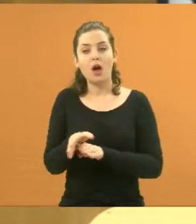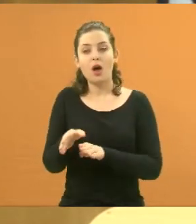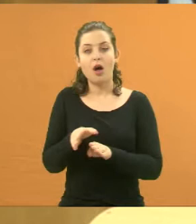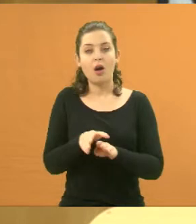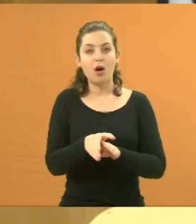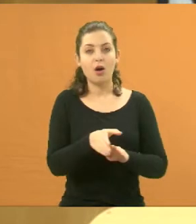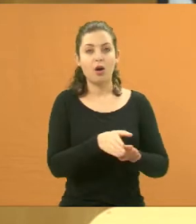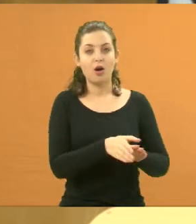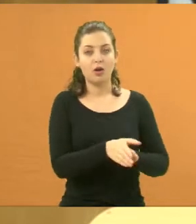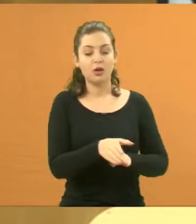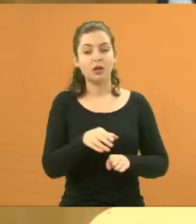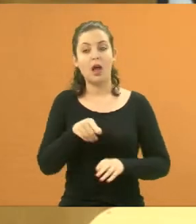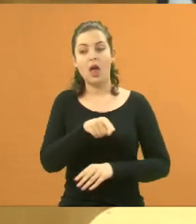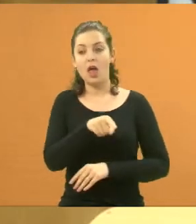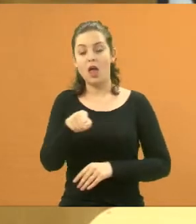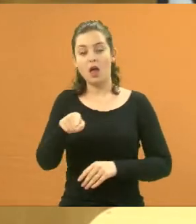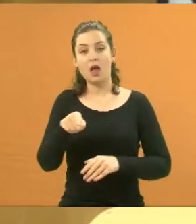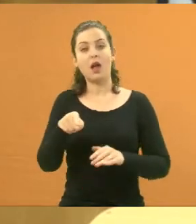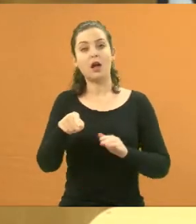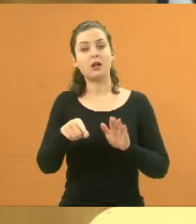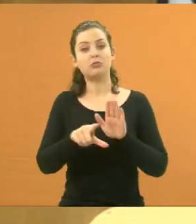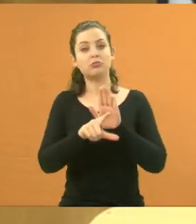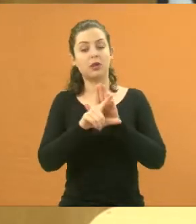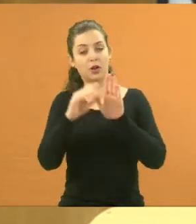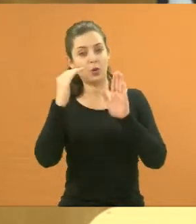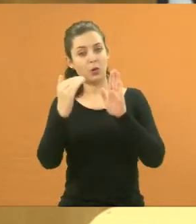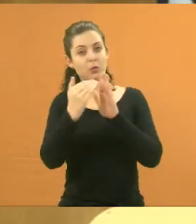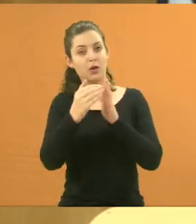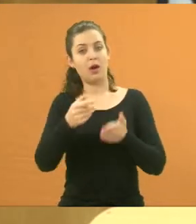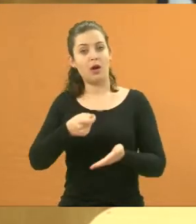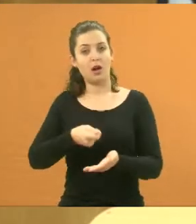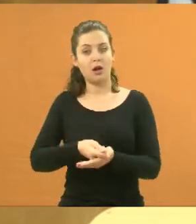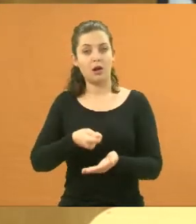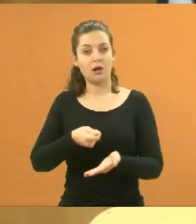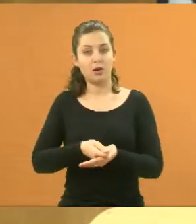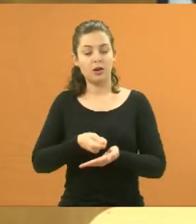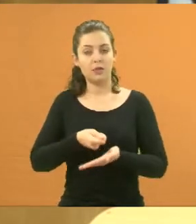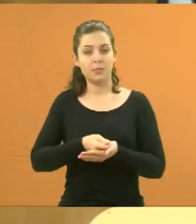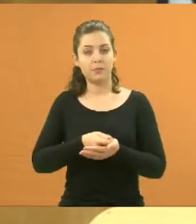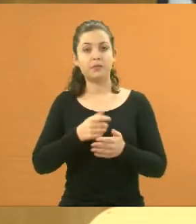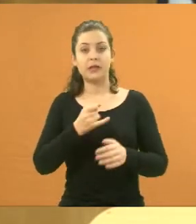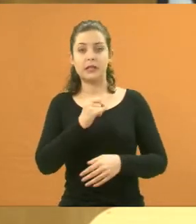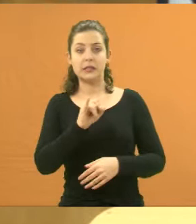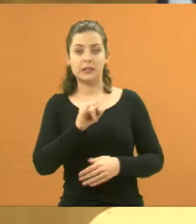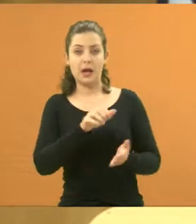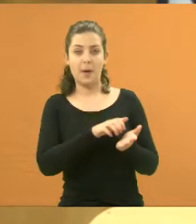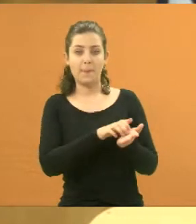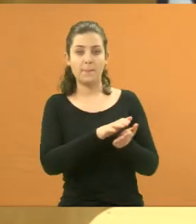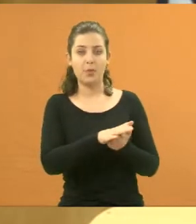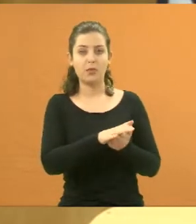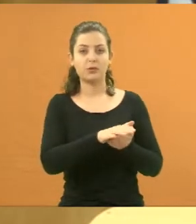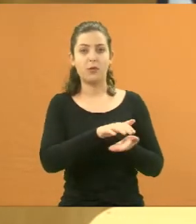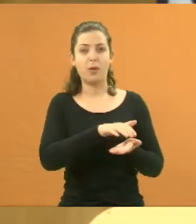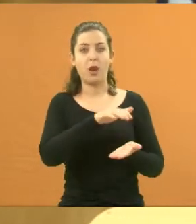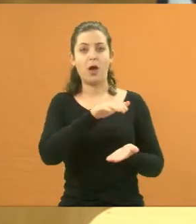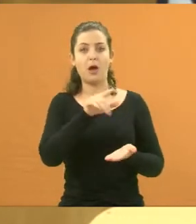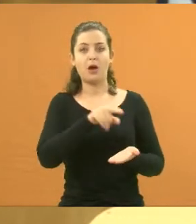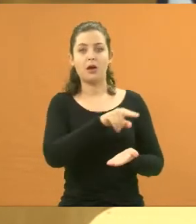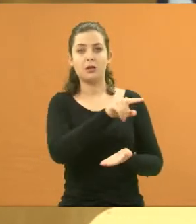eles, né, para que eles cumpram com a obrigação. A partir do perdão dessas multas, por exemplo, para quem tem